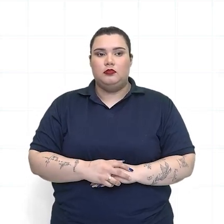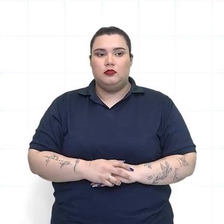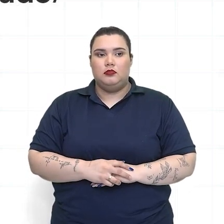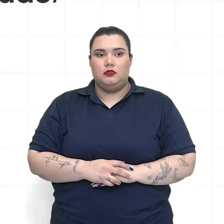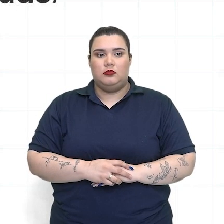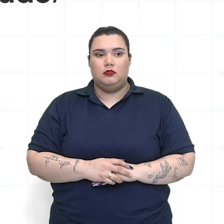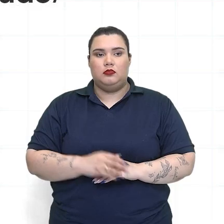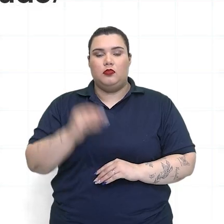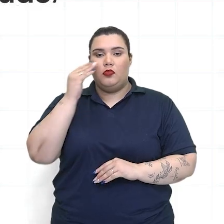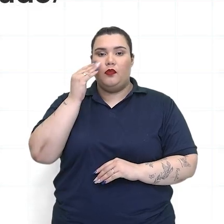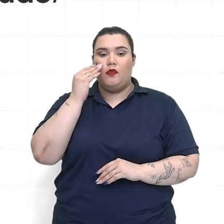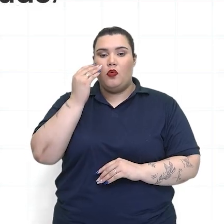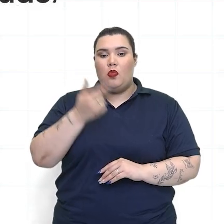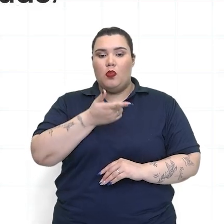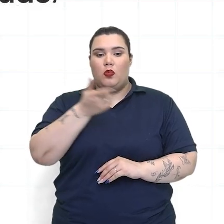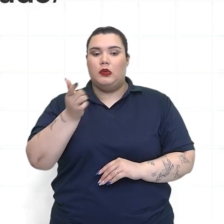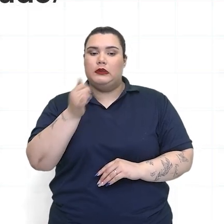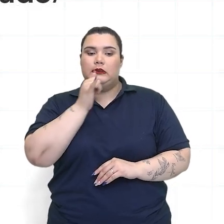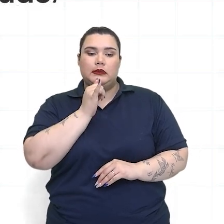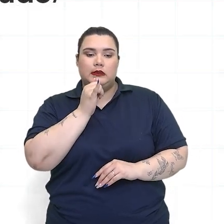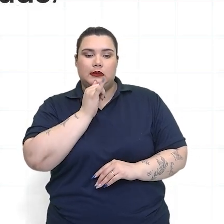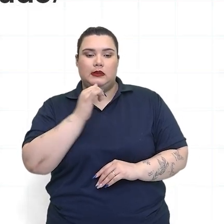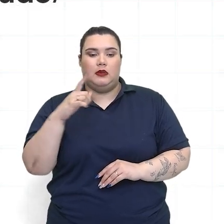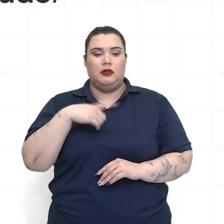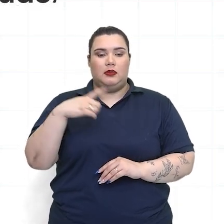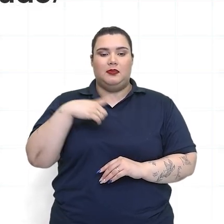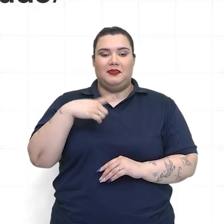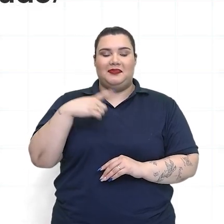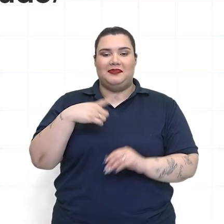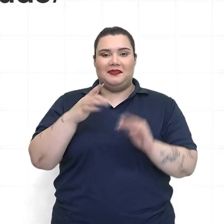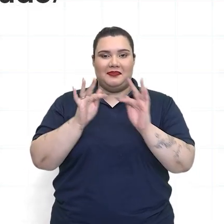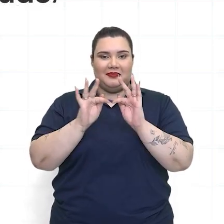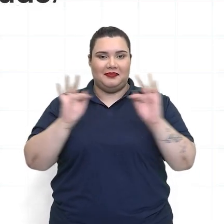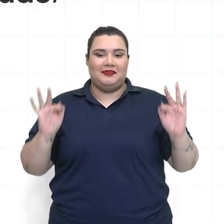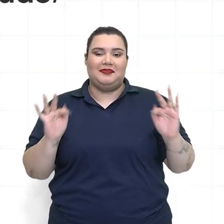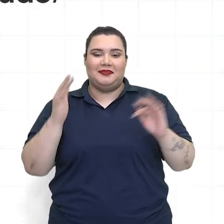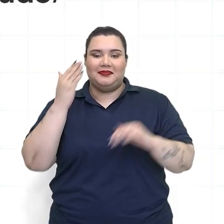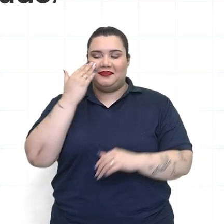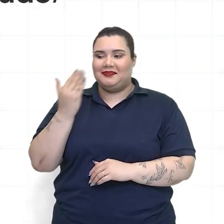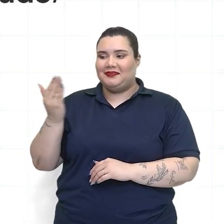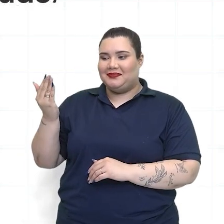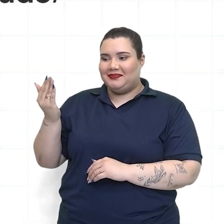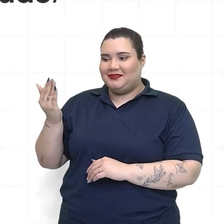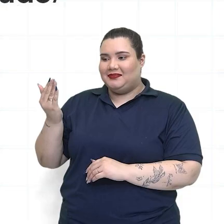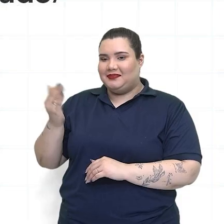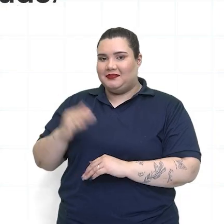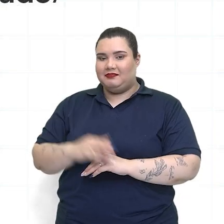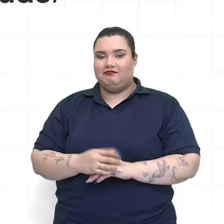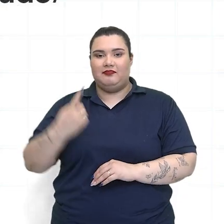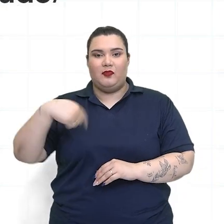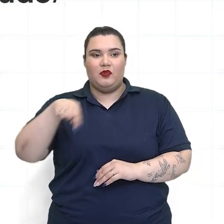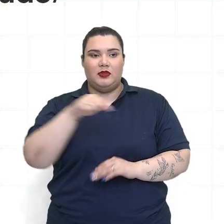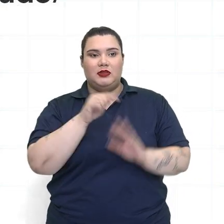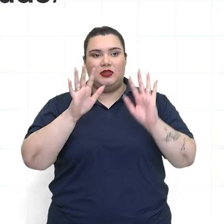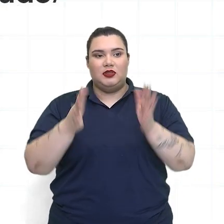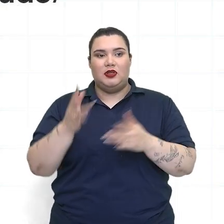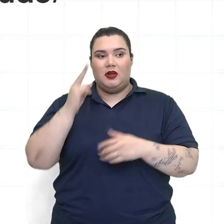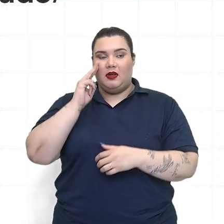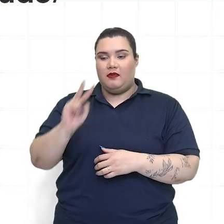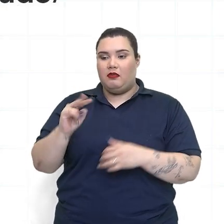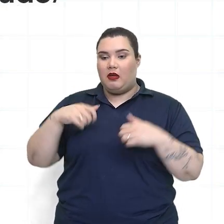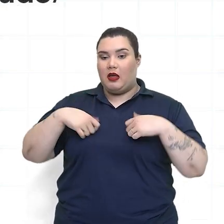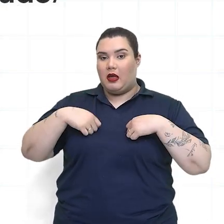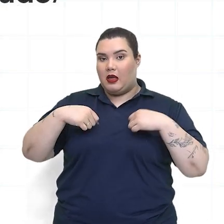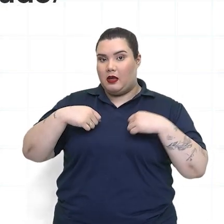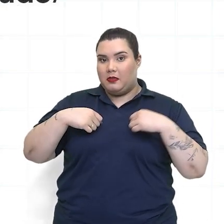um exemplo, agora já com uma frase em camisas, né? Eu acho que vocês já devem ter visto essas camisas que